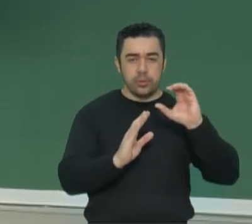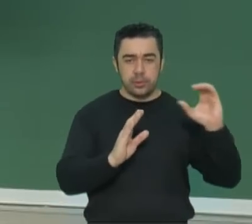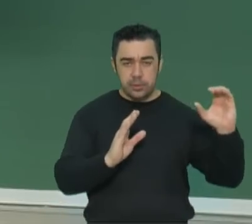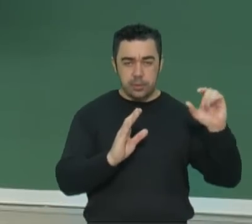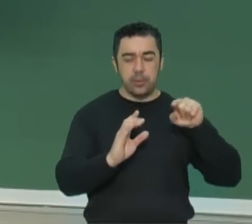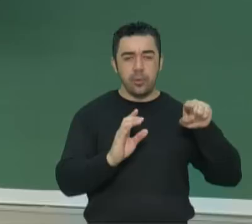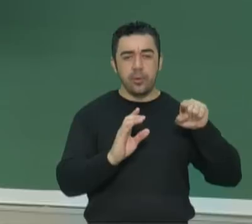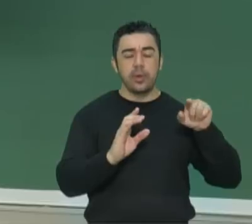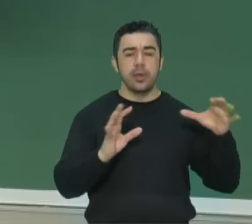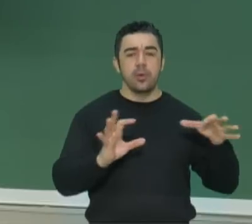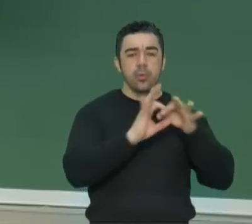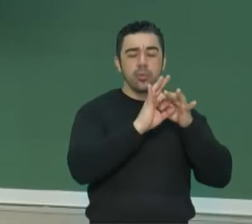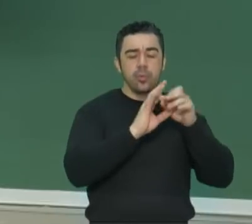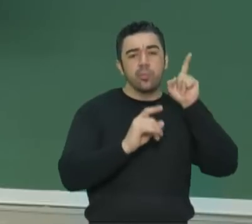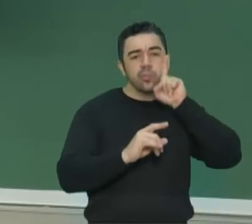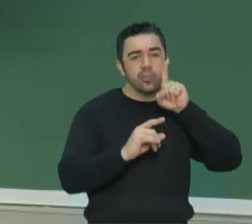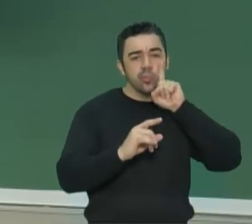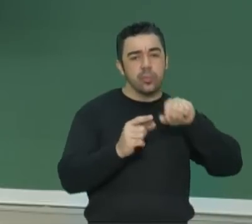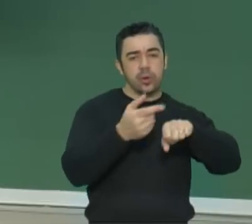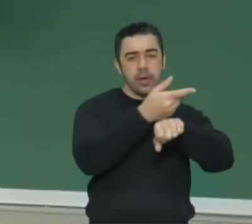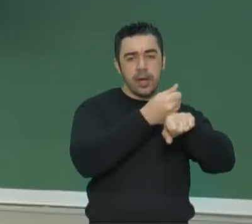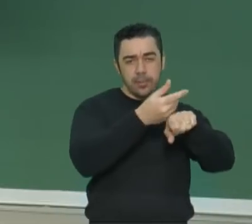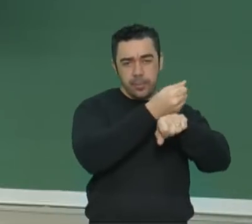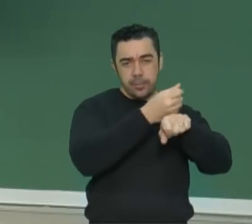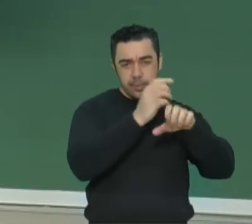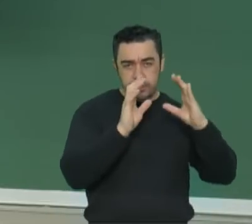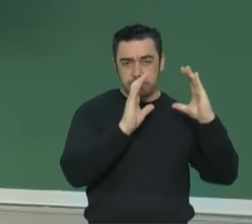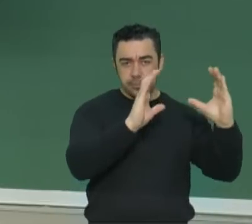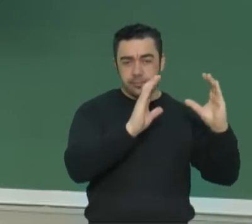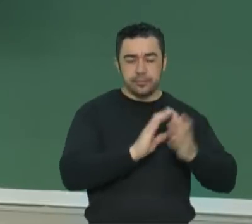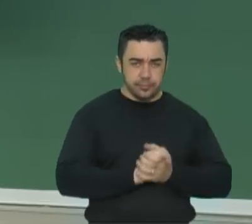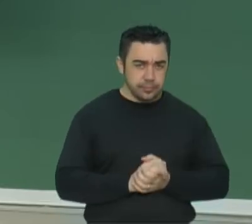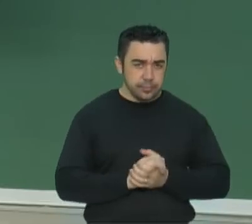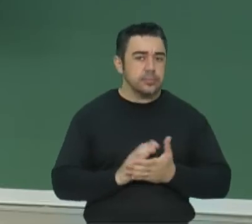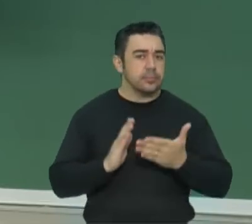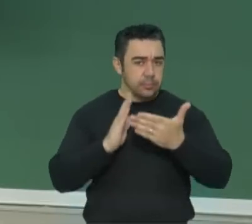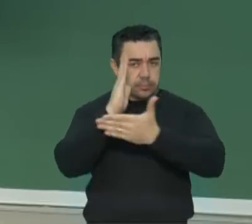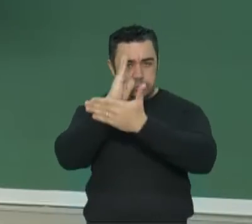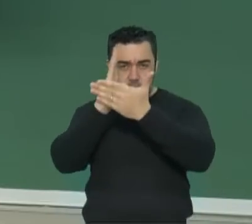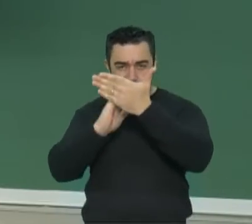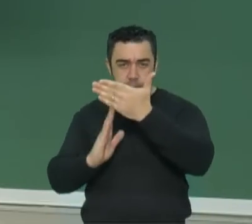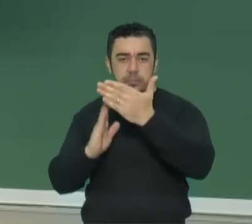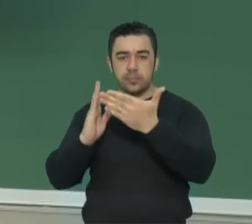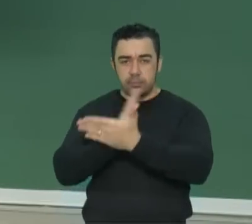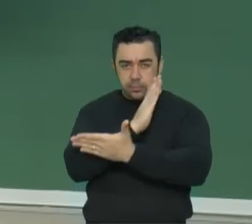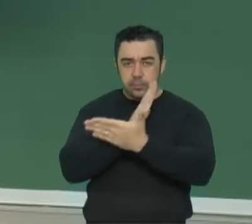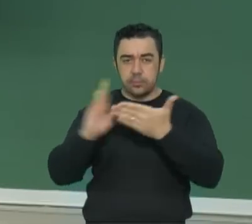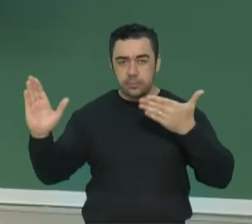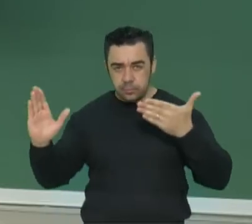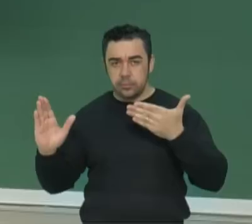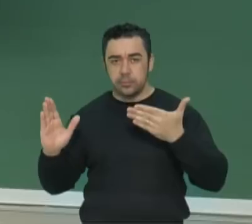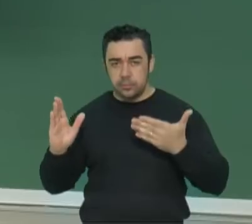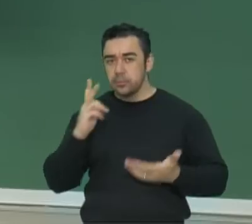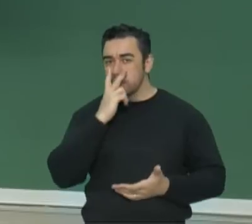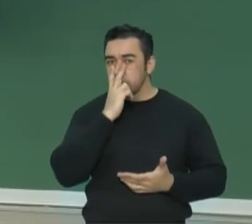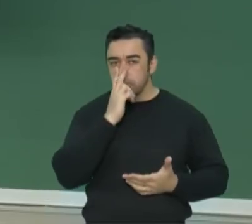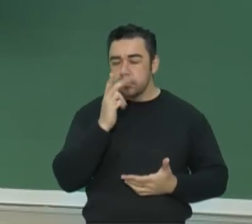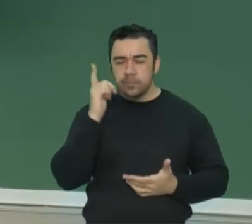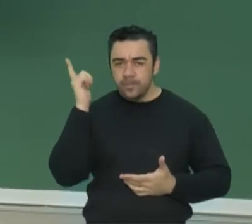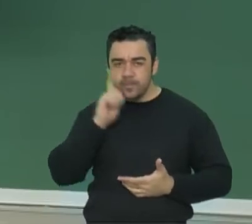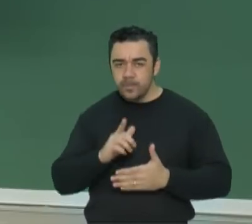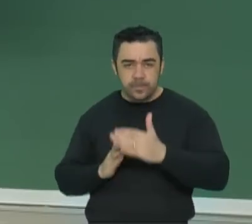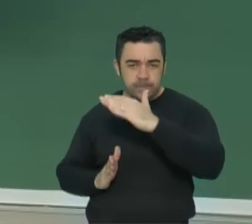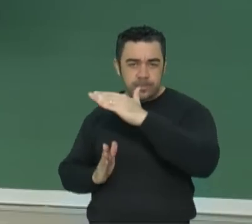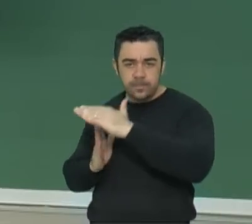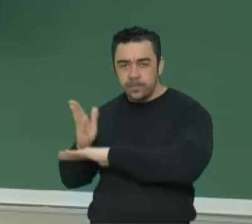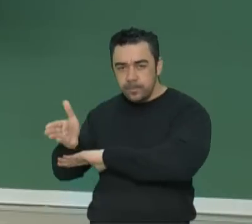ligados aos Estados Unidos, o lado capitalista. Uma divisão na Europa que parecia ser